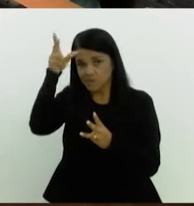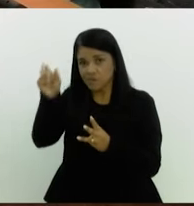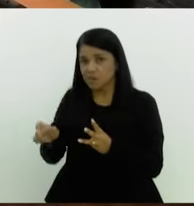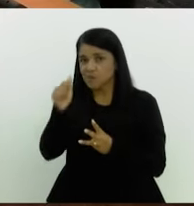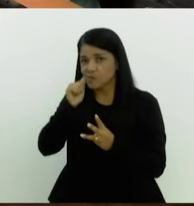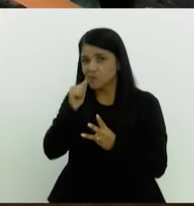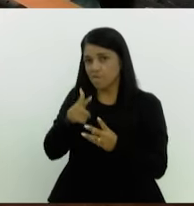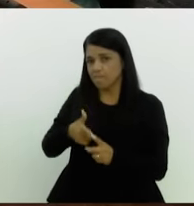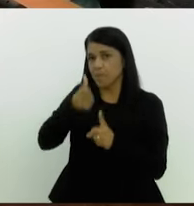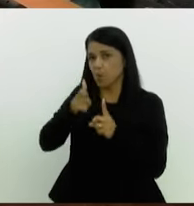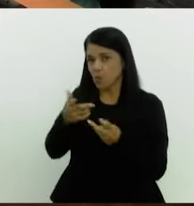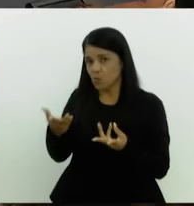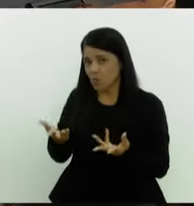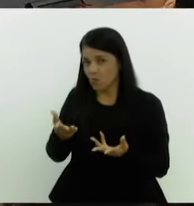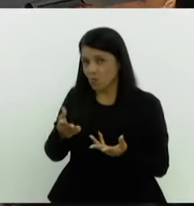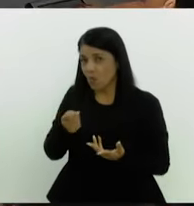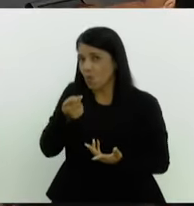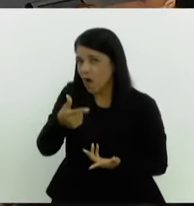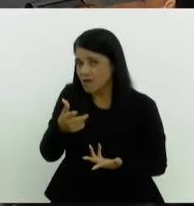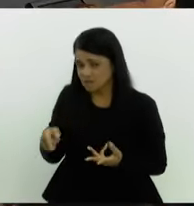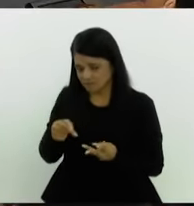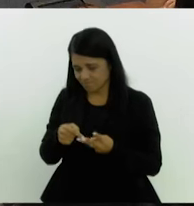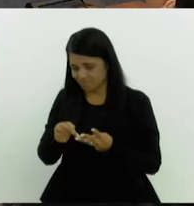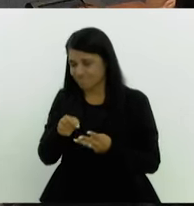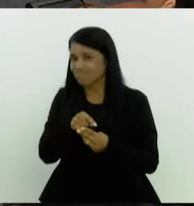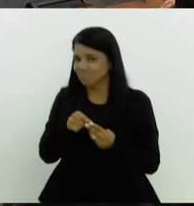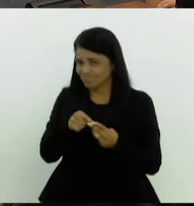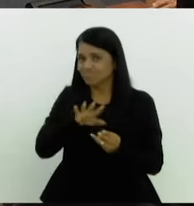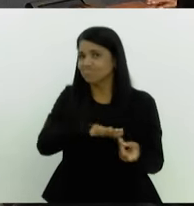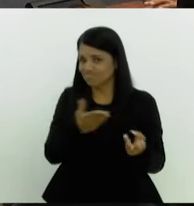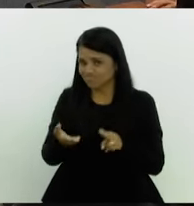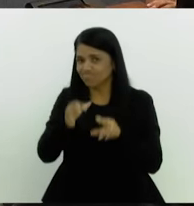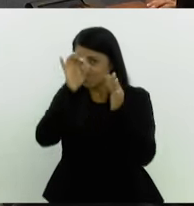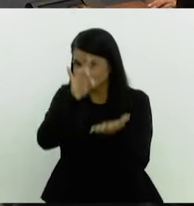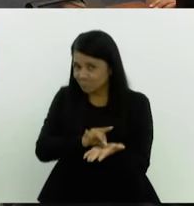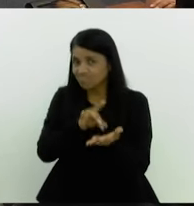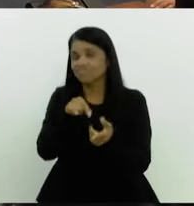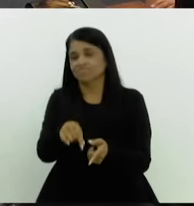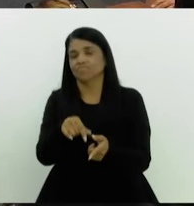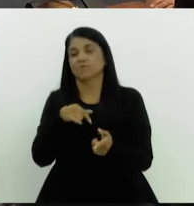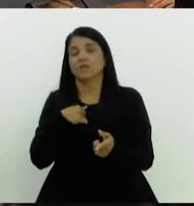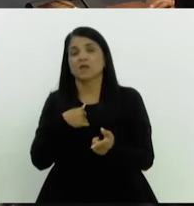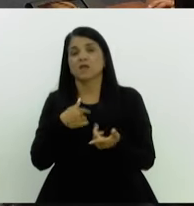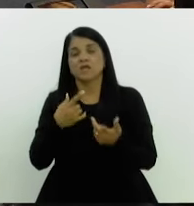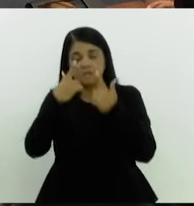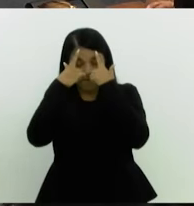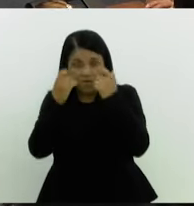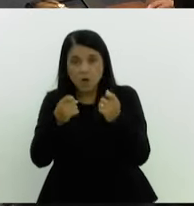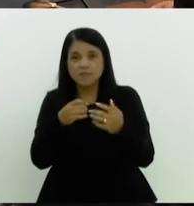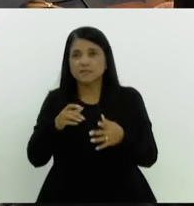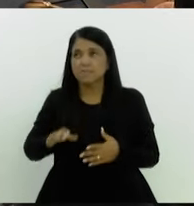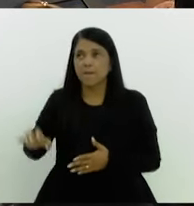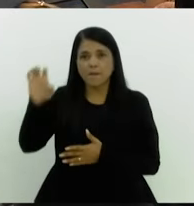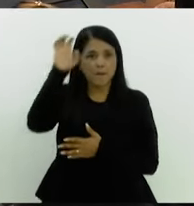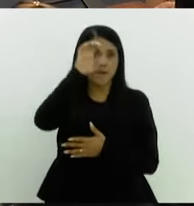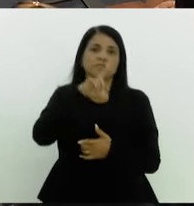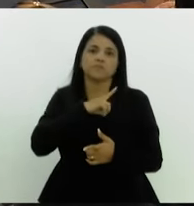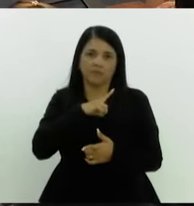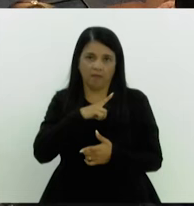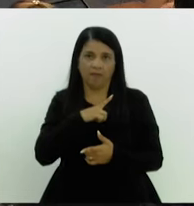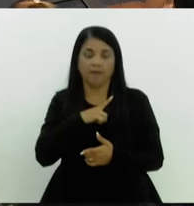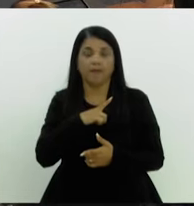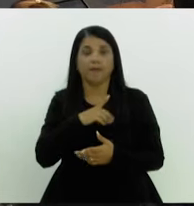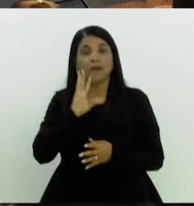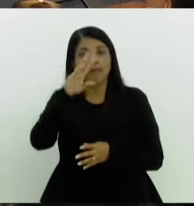como essa truculência com relação à mulher ela é exercida pelos diversos cantos do Brasil além das violências né